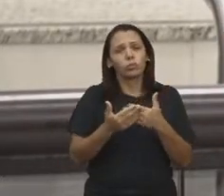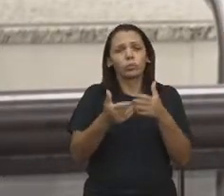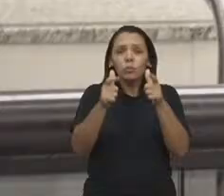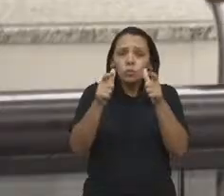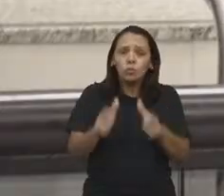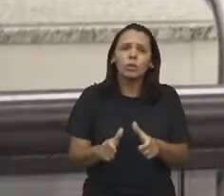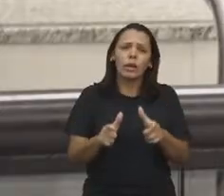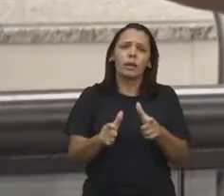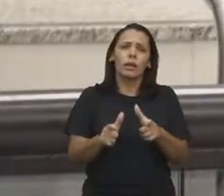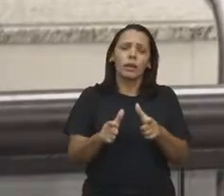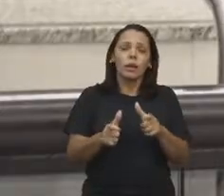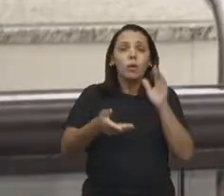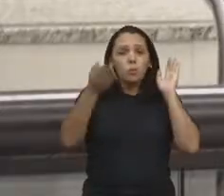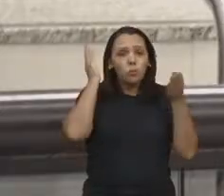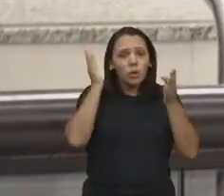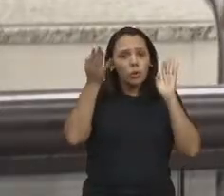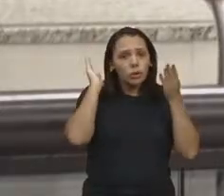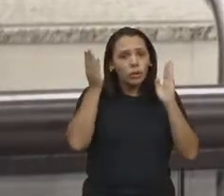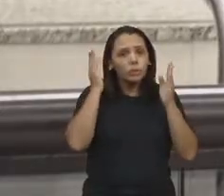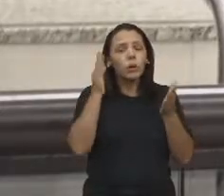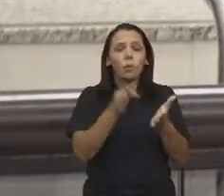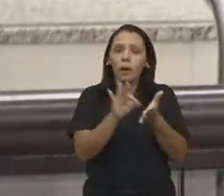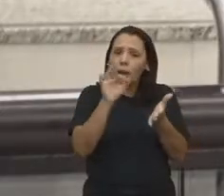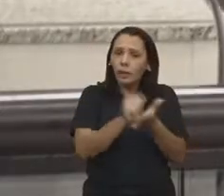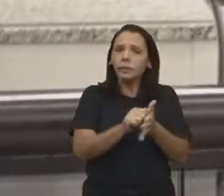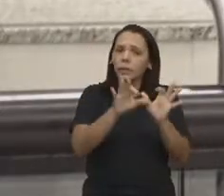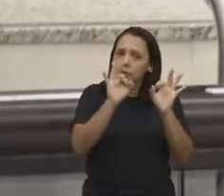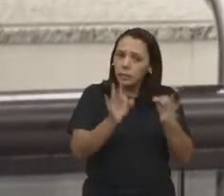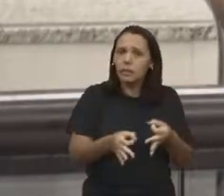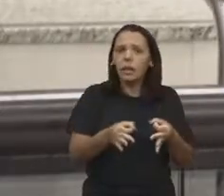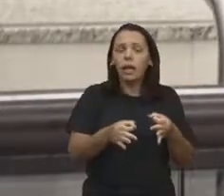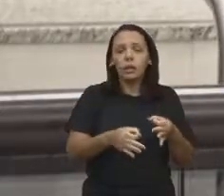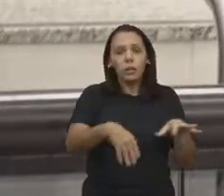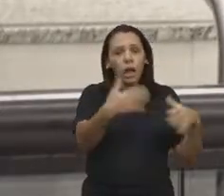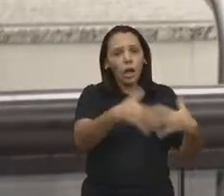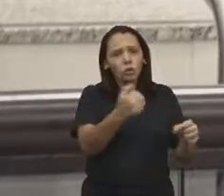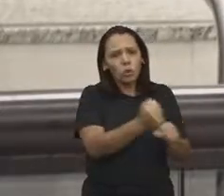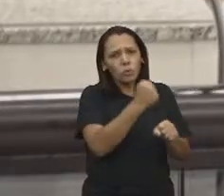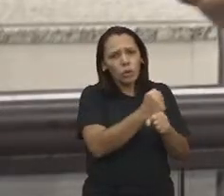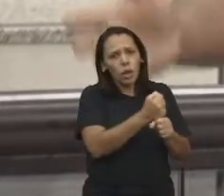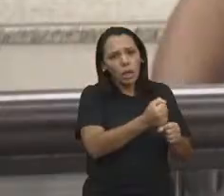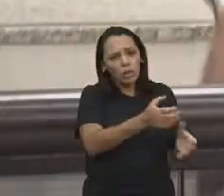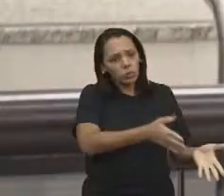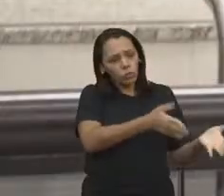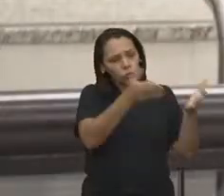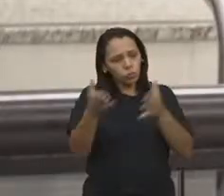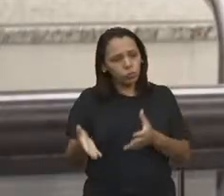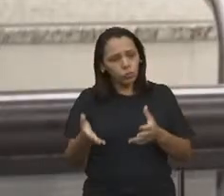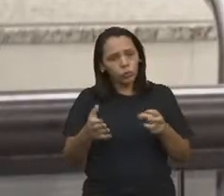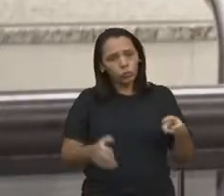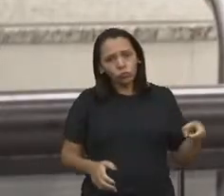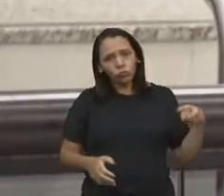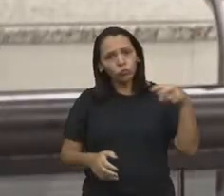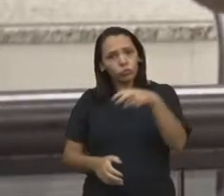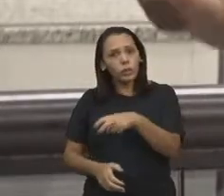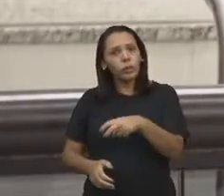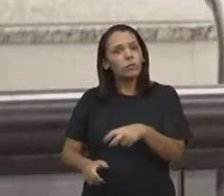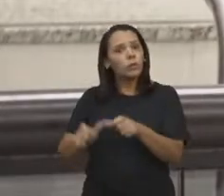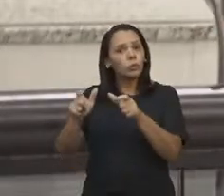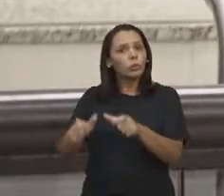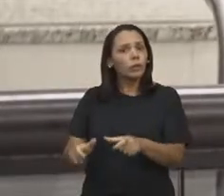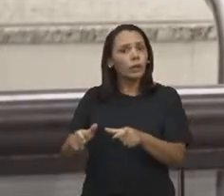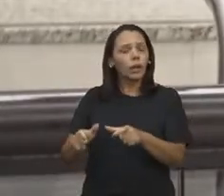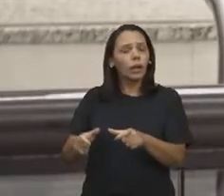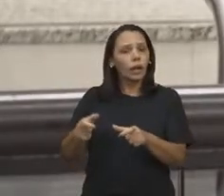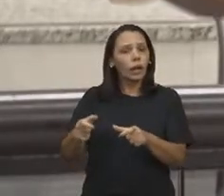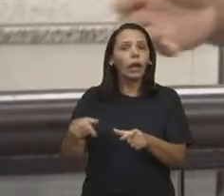gente pegar o nosso caminhão, ser cadastrado, ir lá, jogar esse resíduo. A gente paga, não tem importância. Mas desde que seja um valor, né,